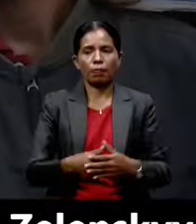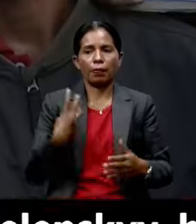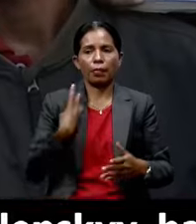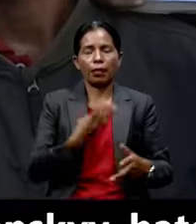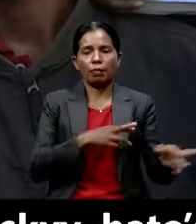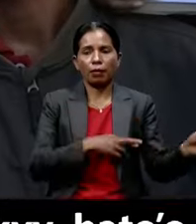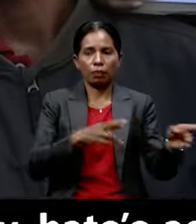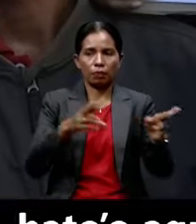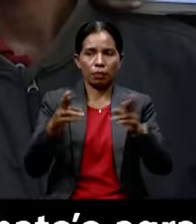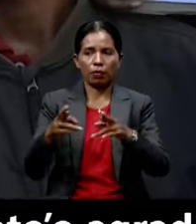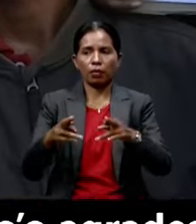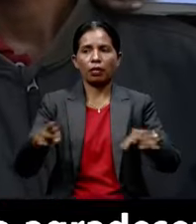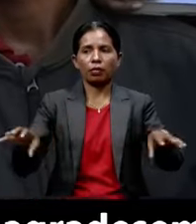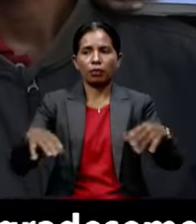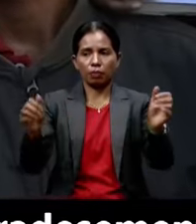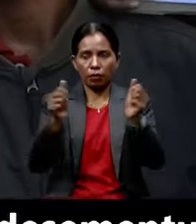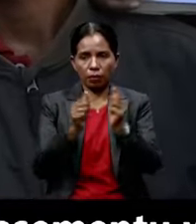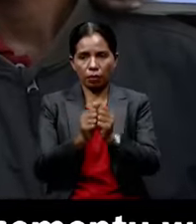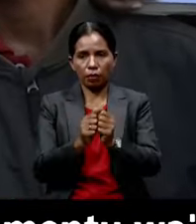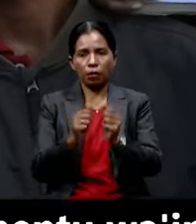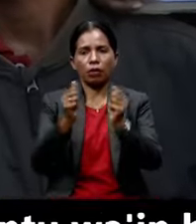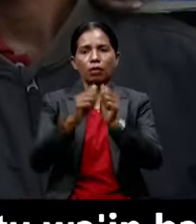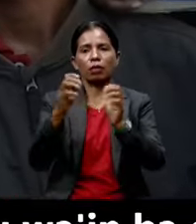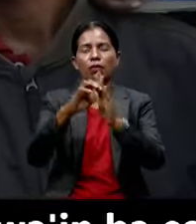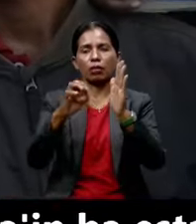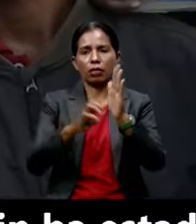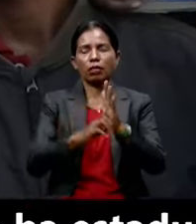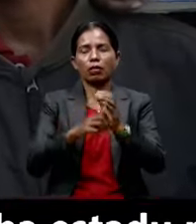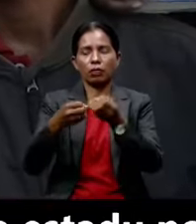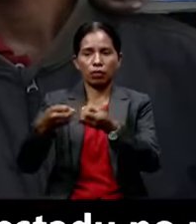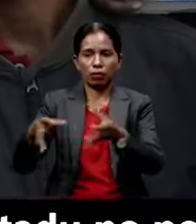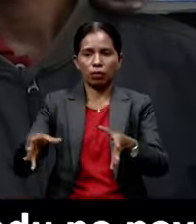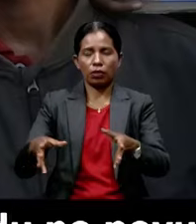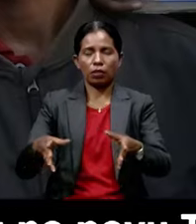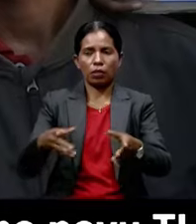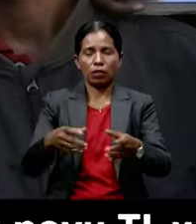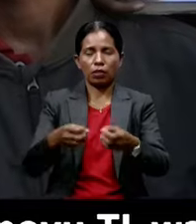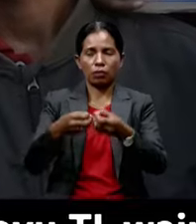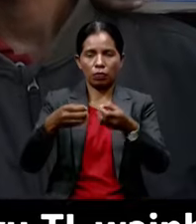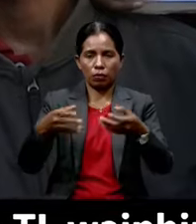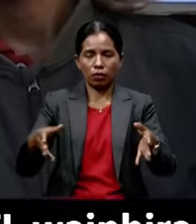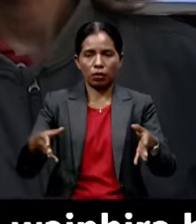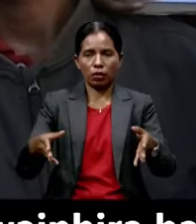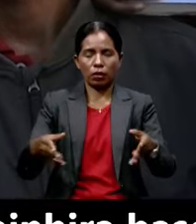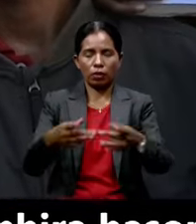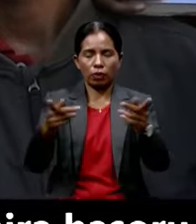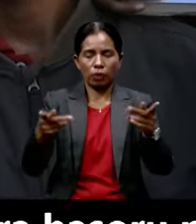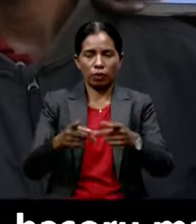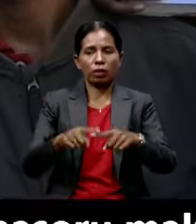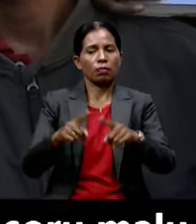pronto, atu coopera, o estado ho di, usik, hamamuk, Fatin mai